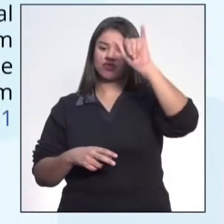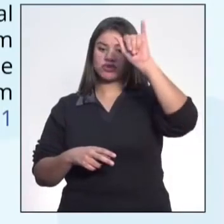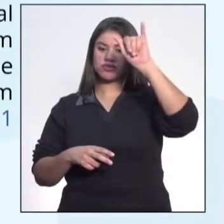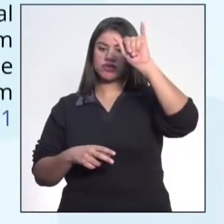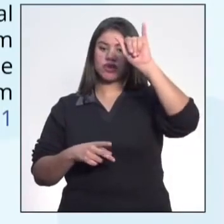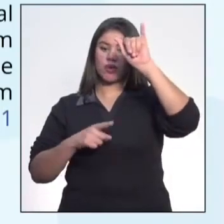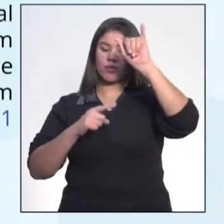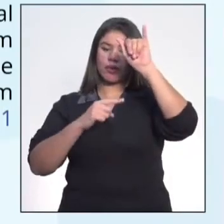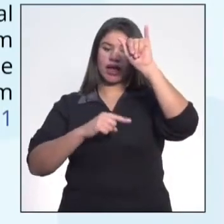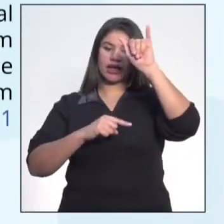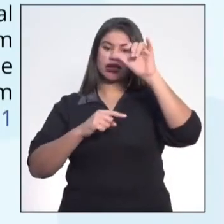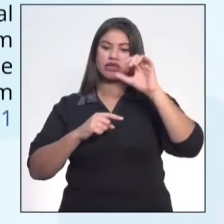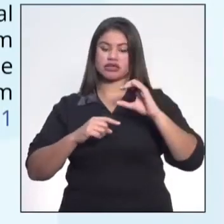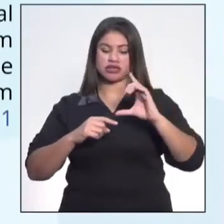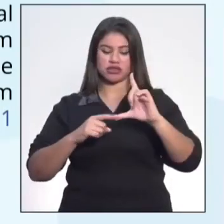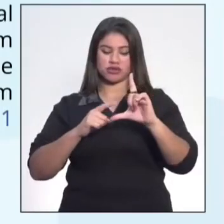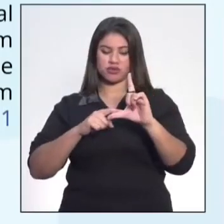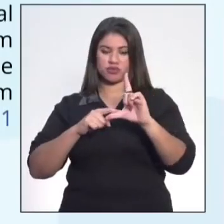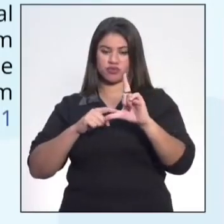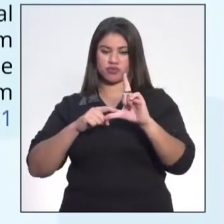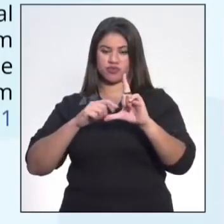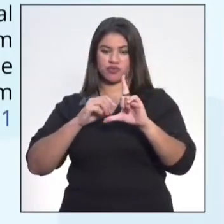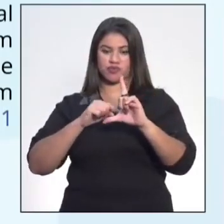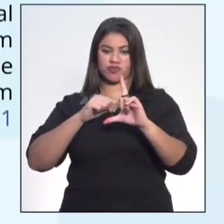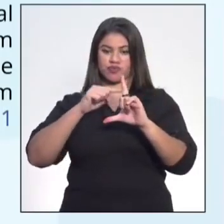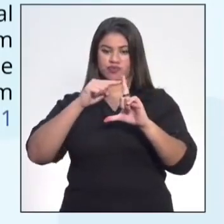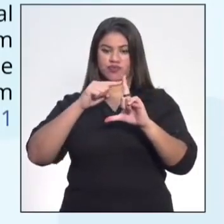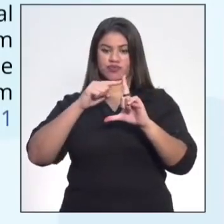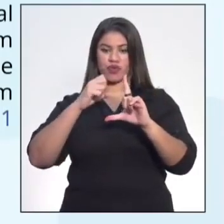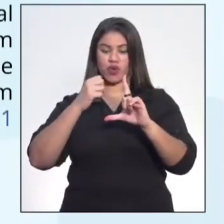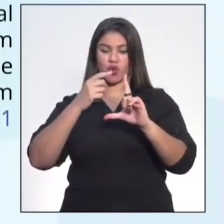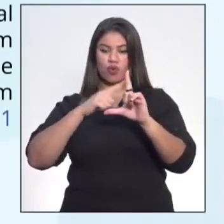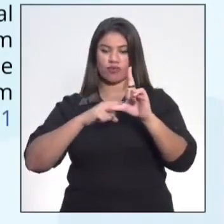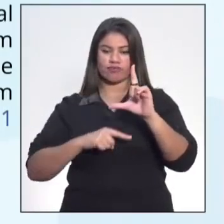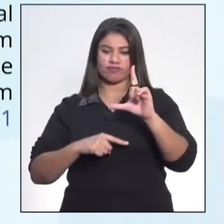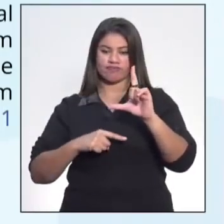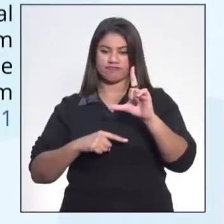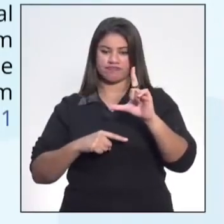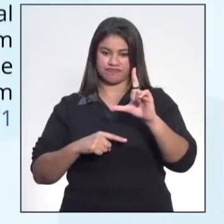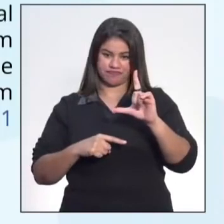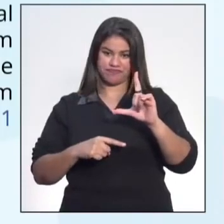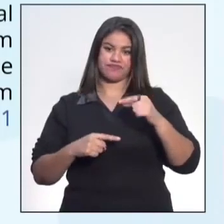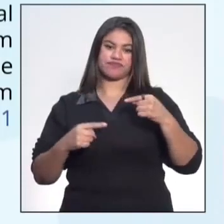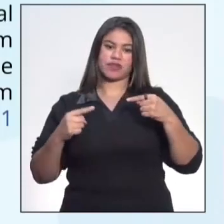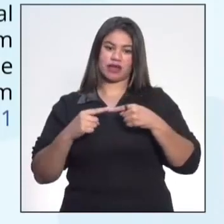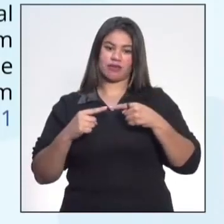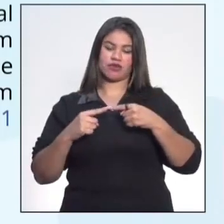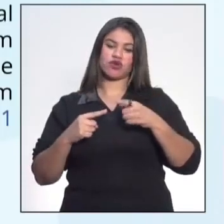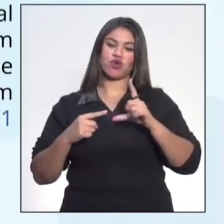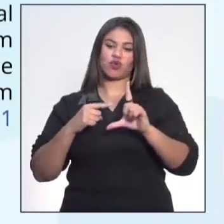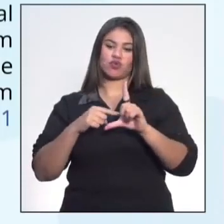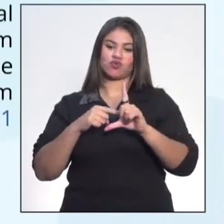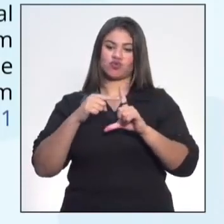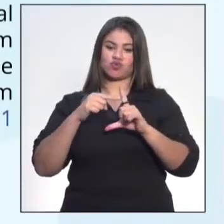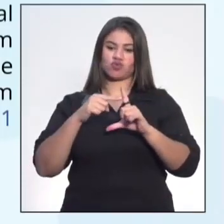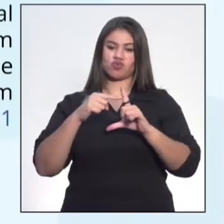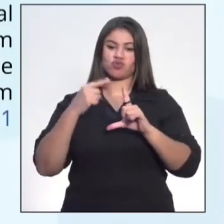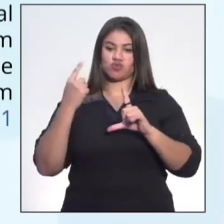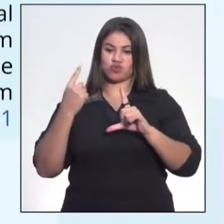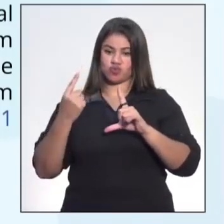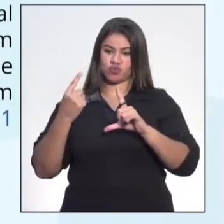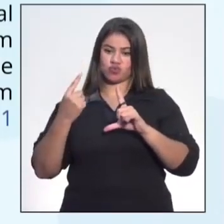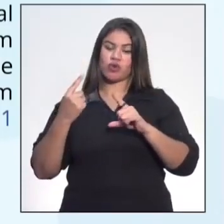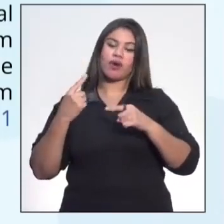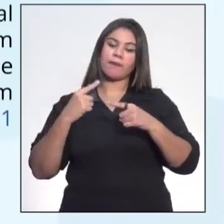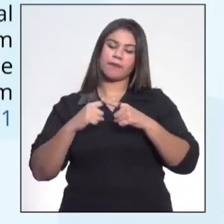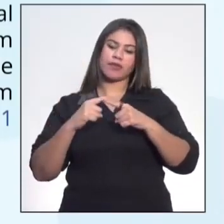Ele se desloca ou para cima ou para baixo no eixo y. Nesse meu caso, deslocou 1 para cima, porque